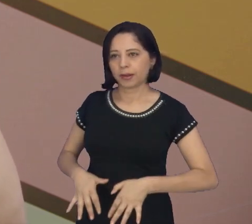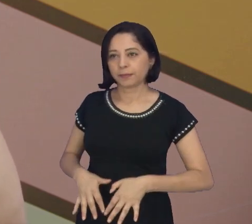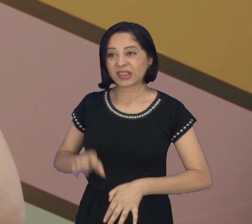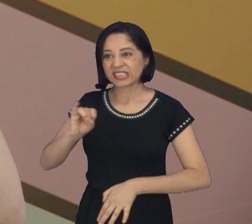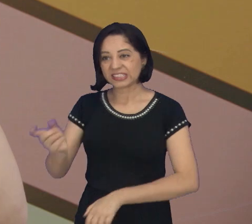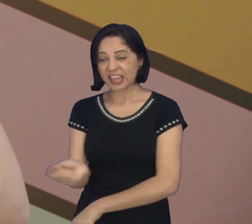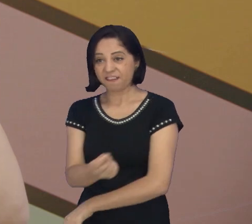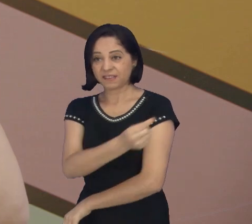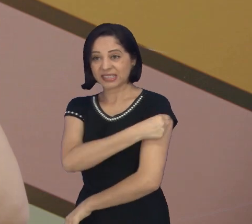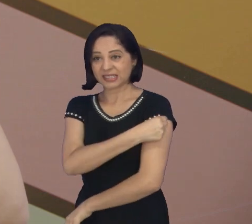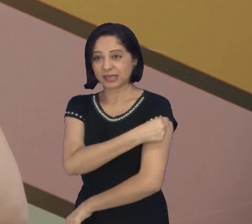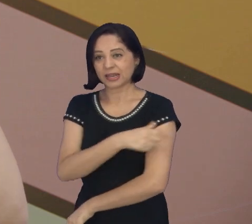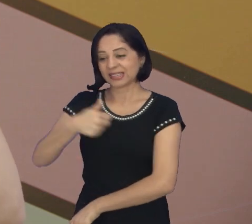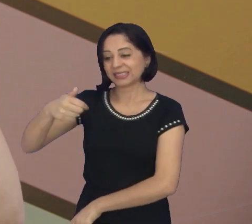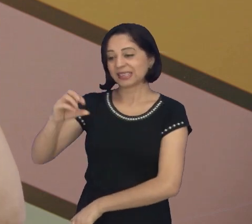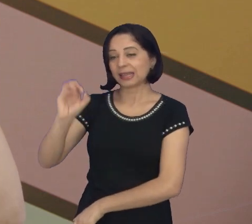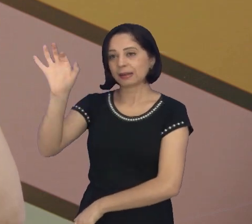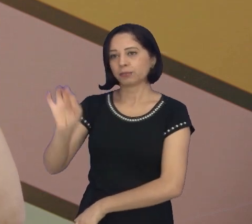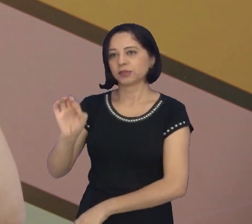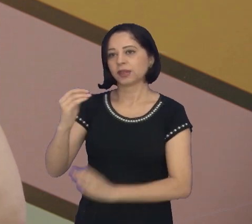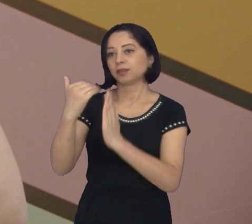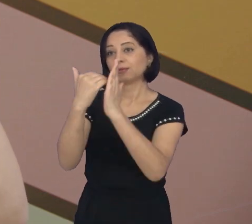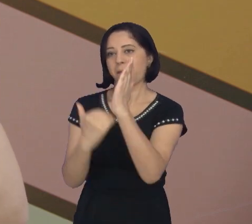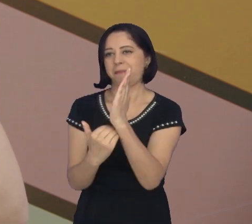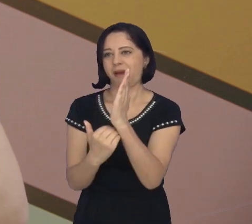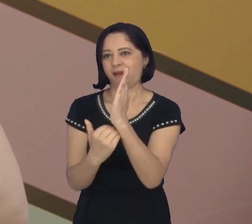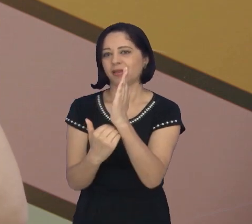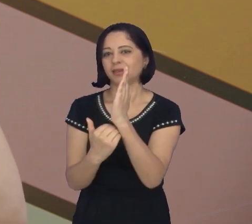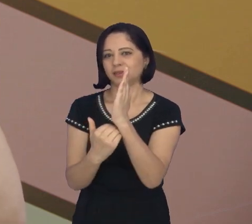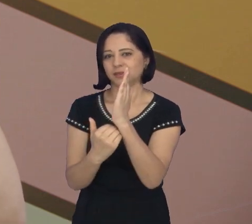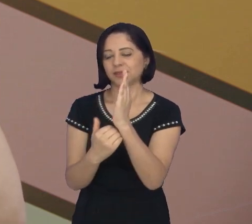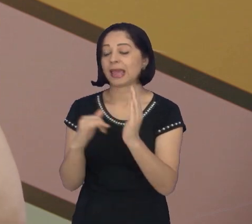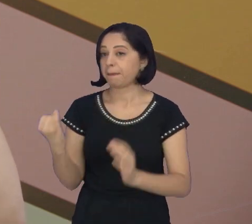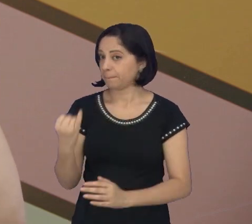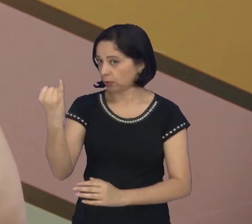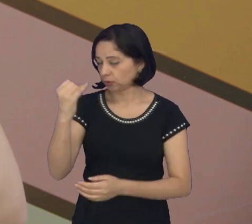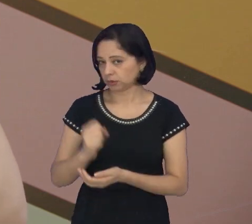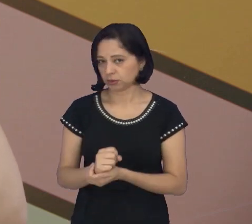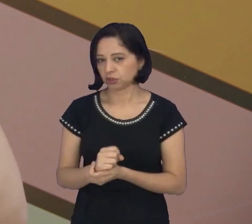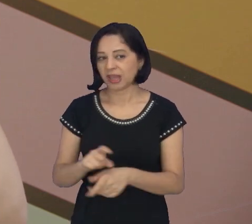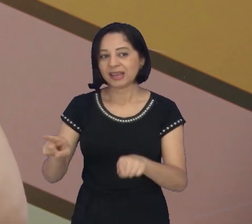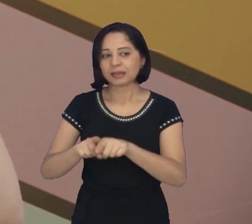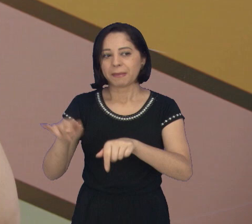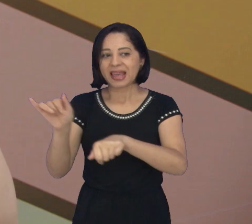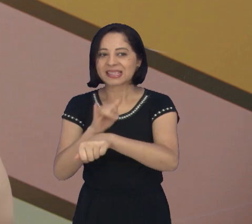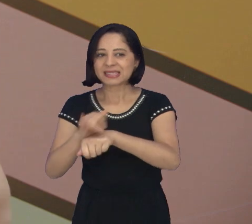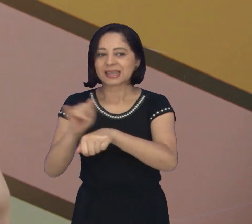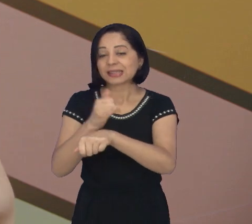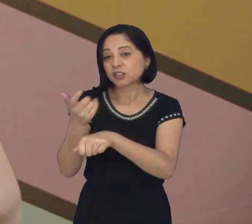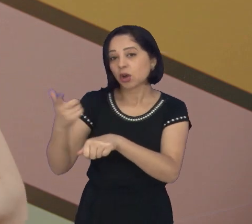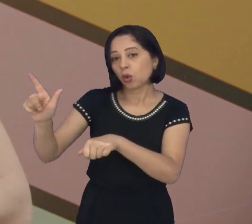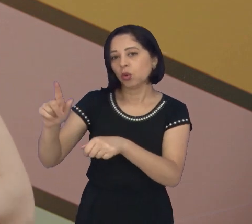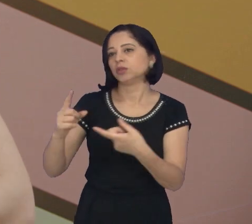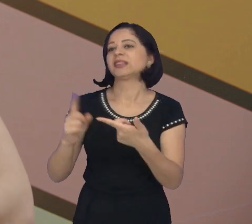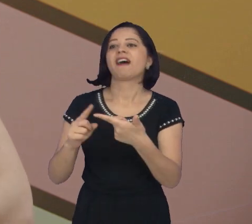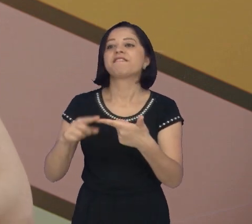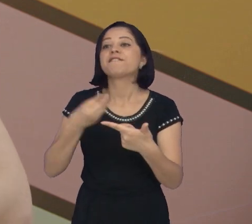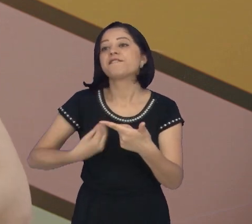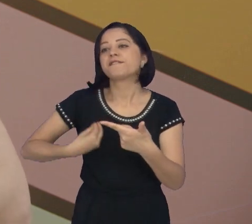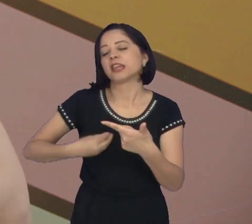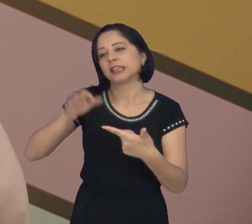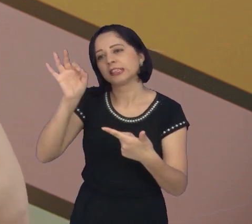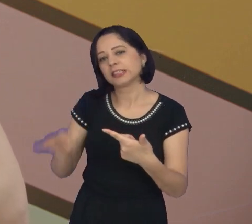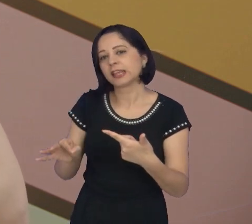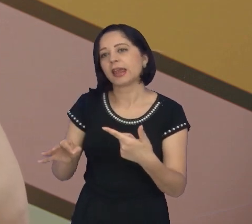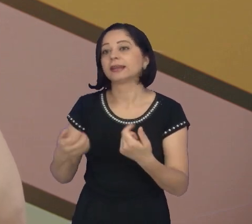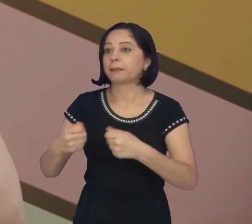70% dos tipos de câncer. Perfeito. Então é fundamental a vacinação. Existem outras estratégias também. O estilo de vida adequado, o